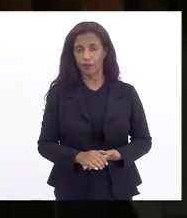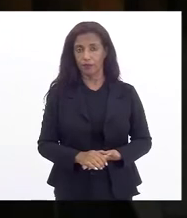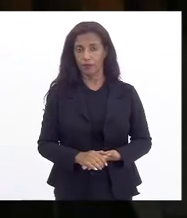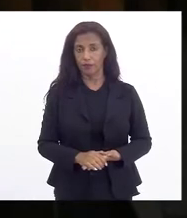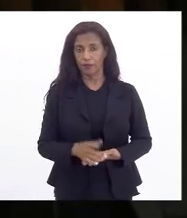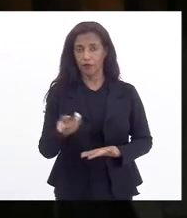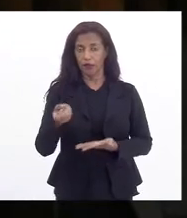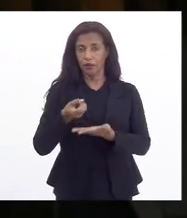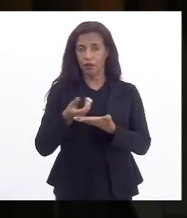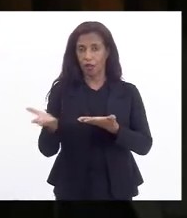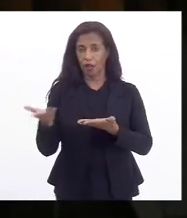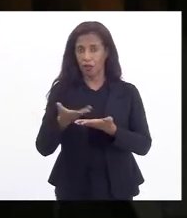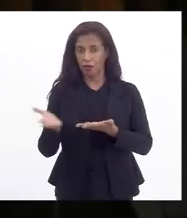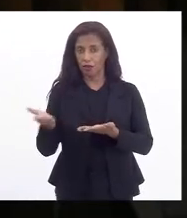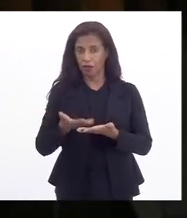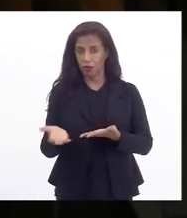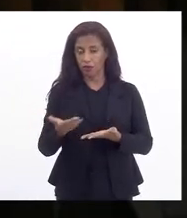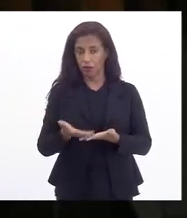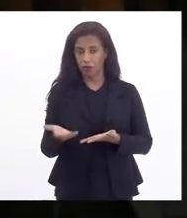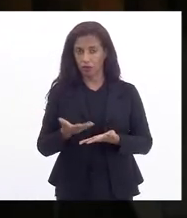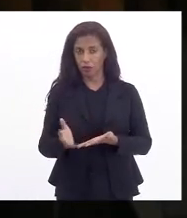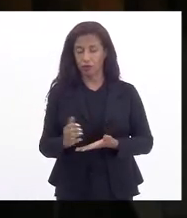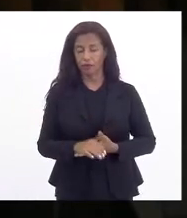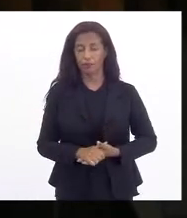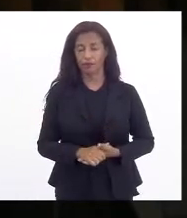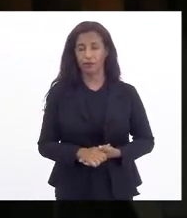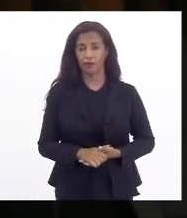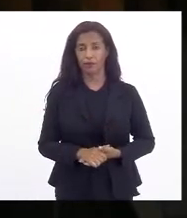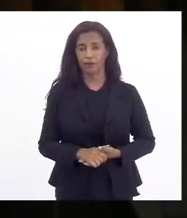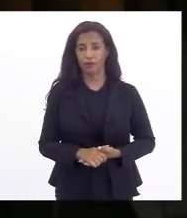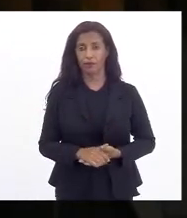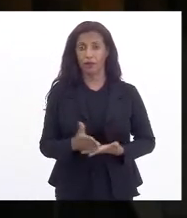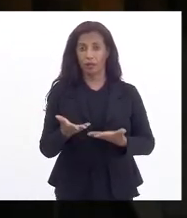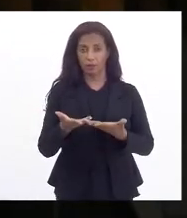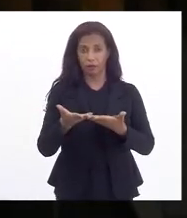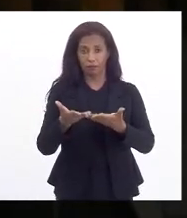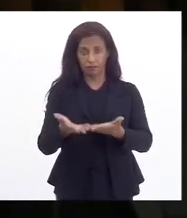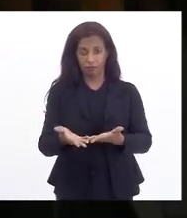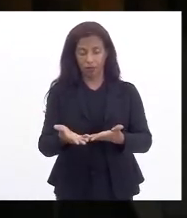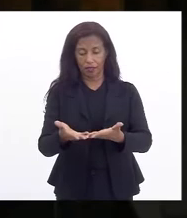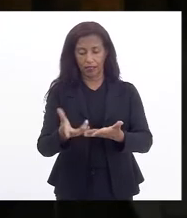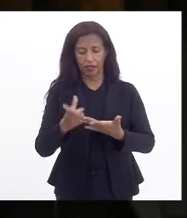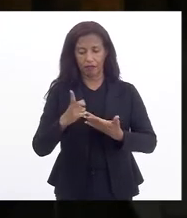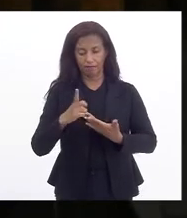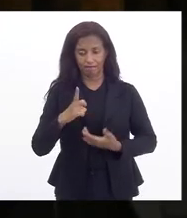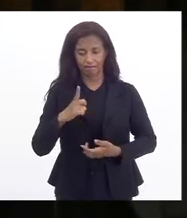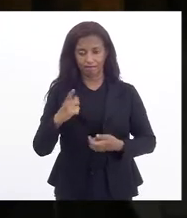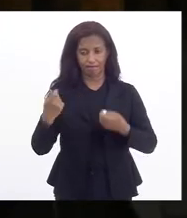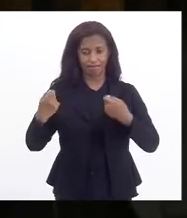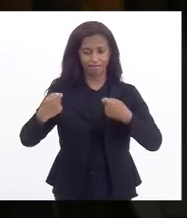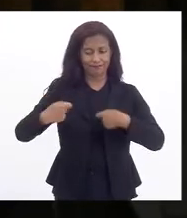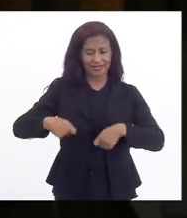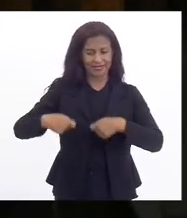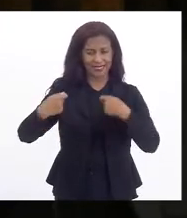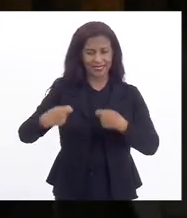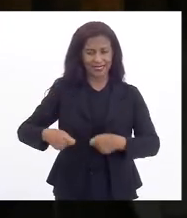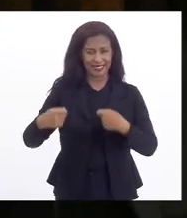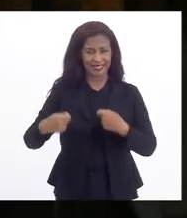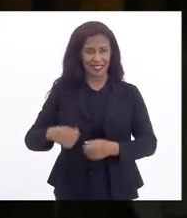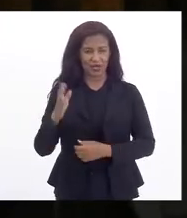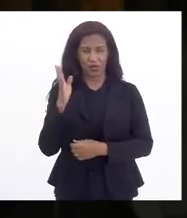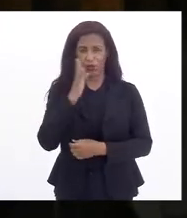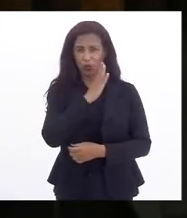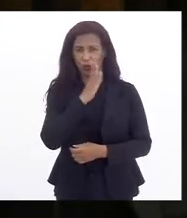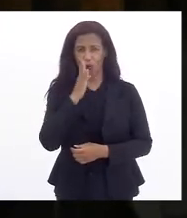desses gastos dedutivos bom então daí saiu uma necessidade imperiosa